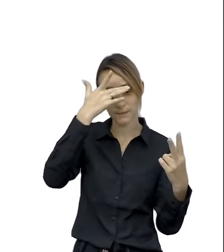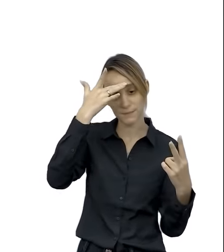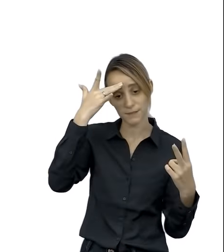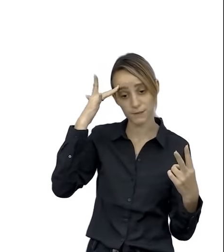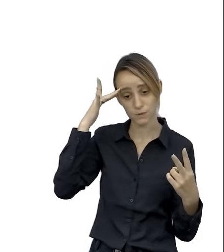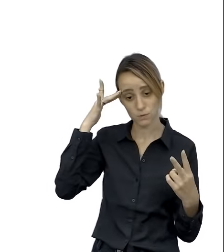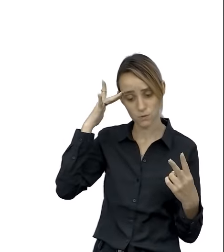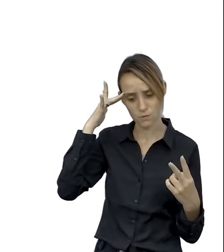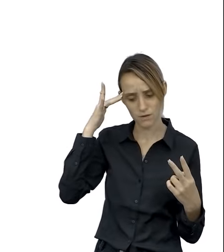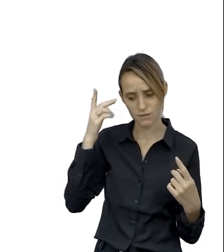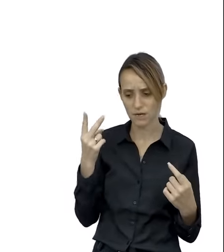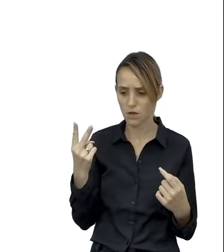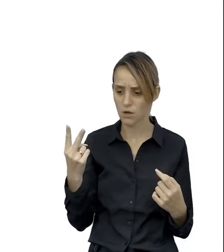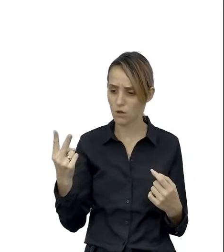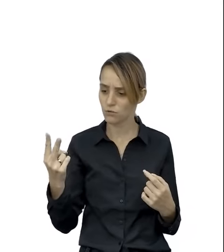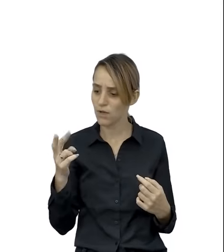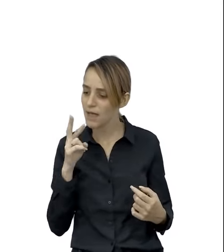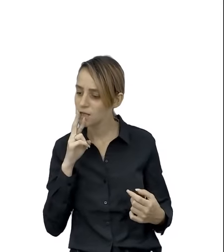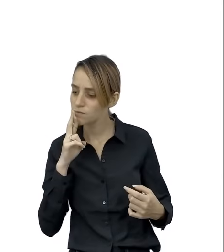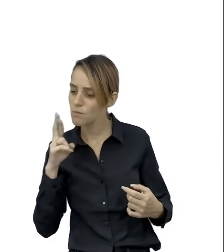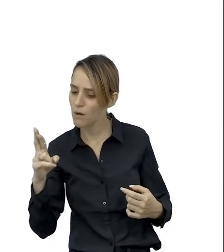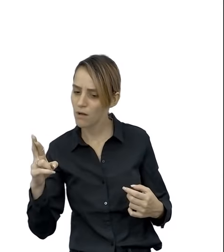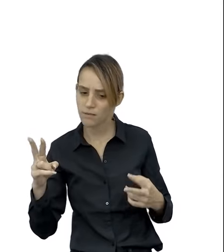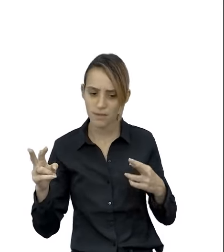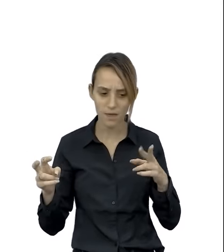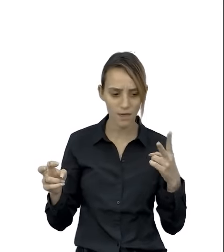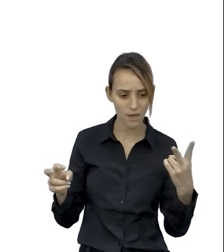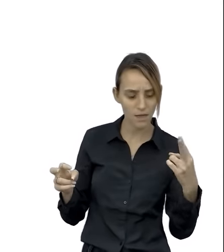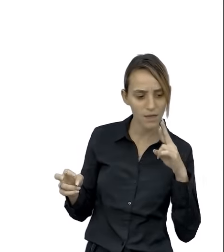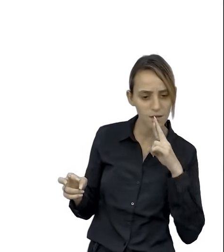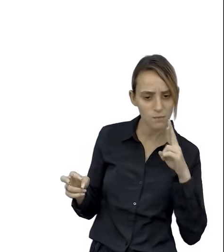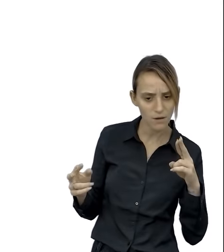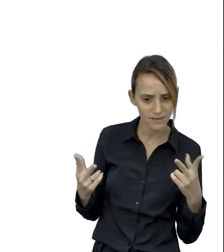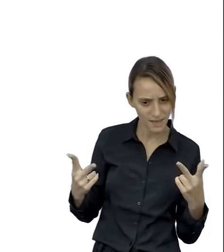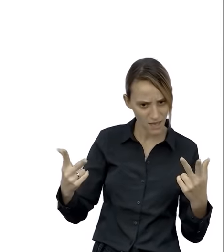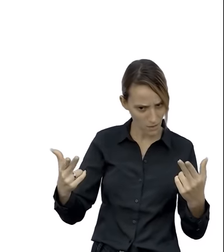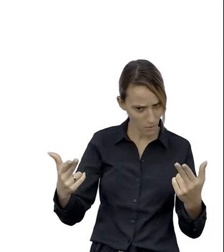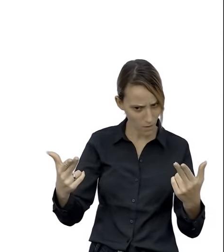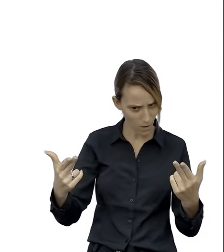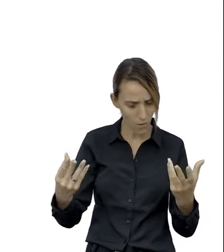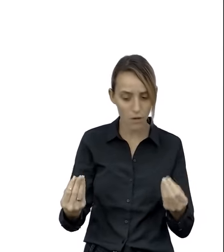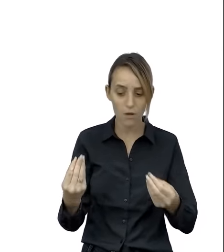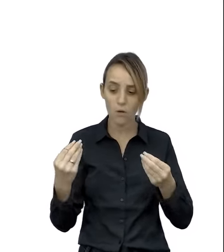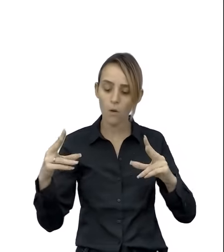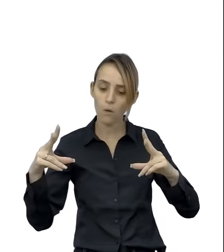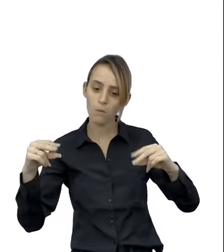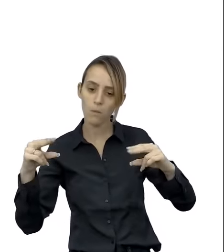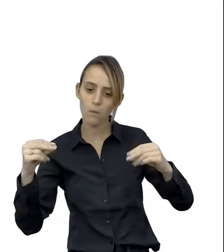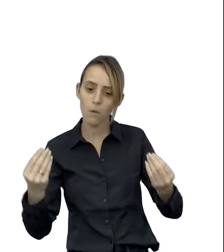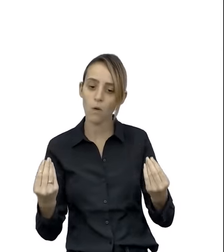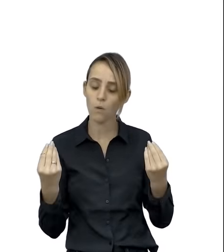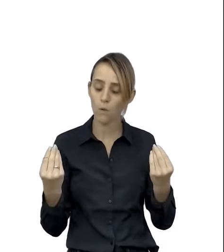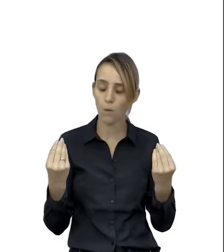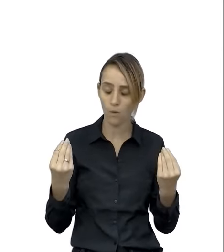dupla encontrou o mesmo resultado? Se não, como negociaram isto?